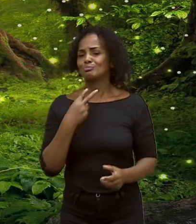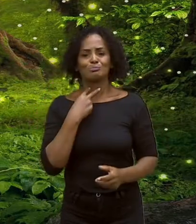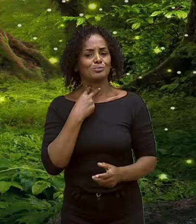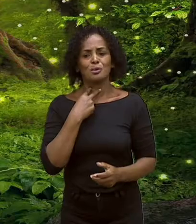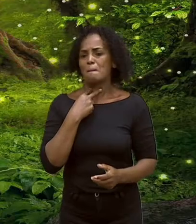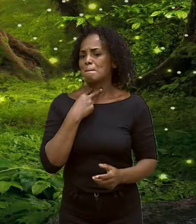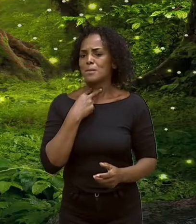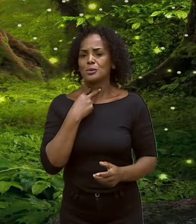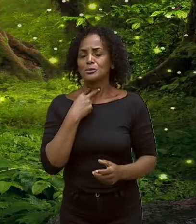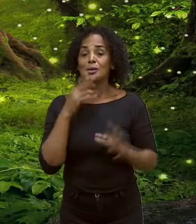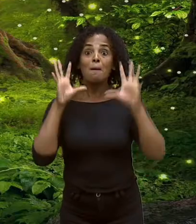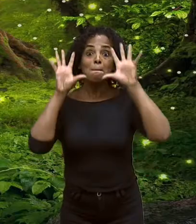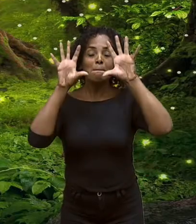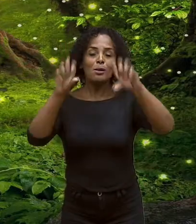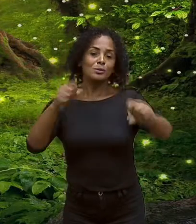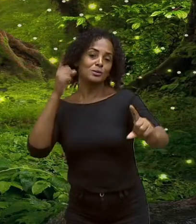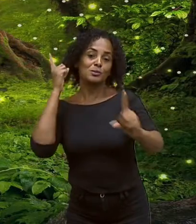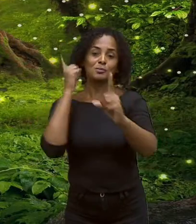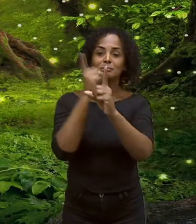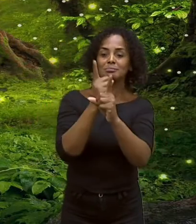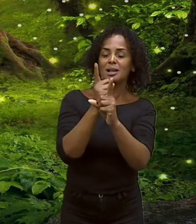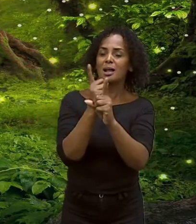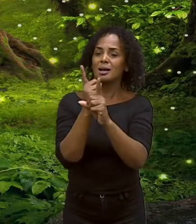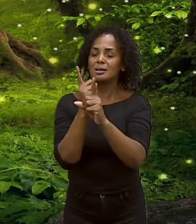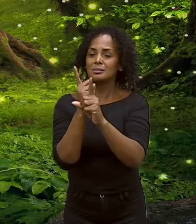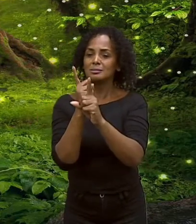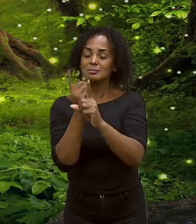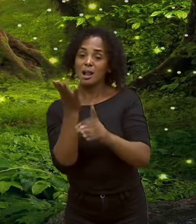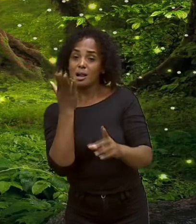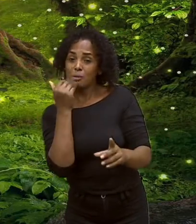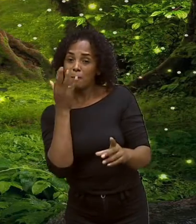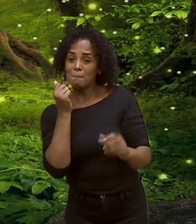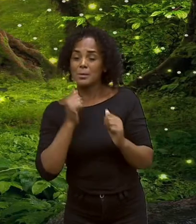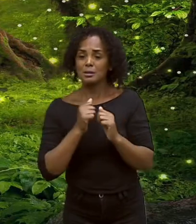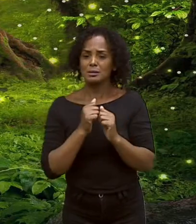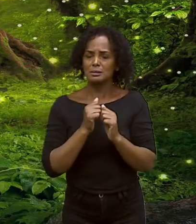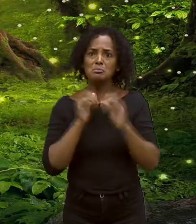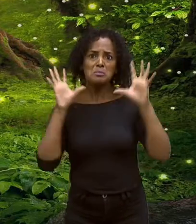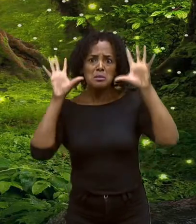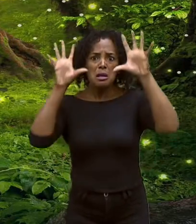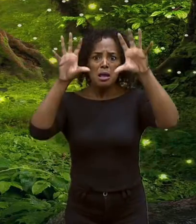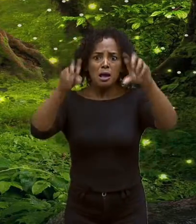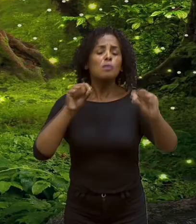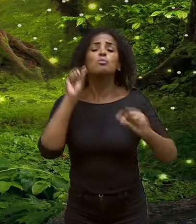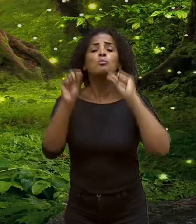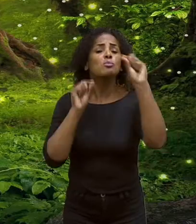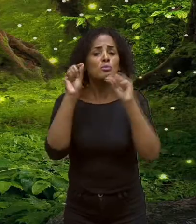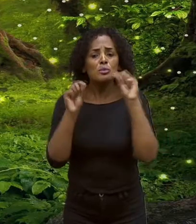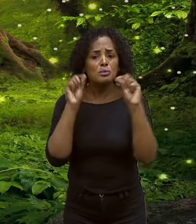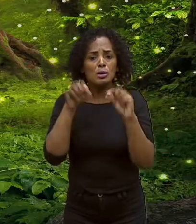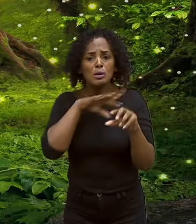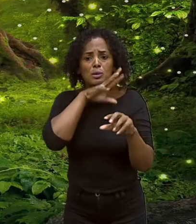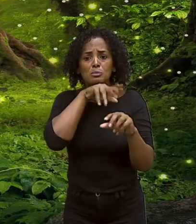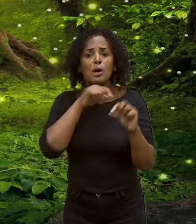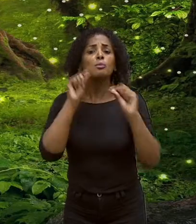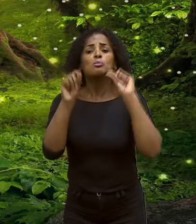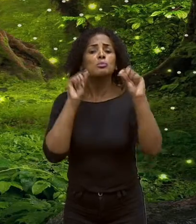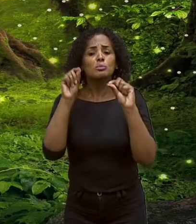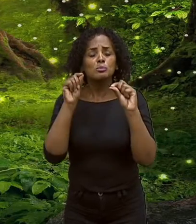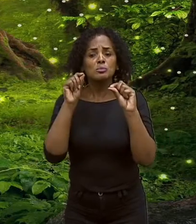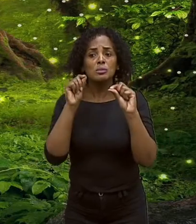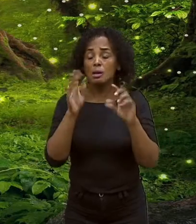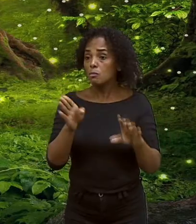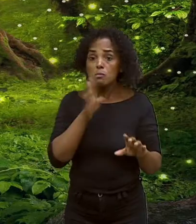encontrar com um grúfalo para lanchar." "Um grúfalo? O que é um grúfalo?" "Você